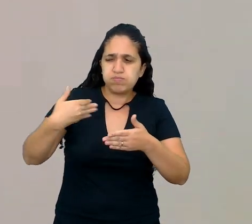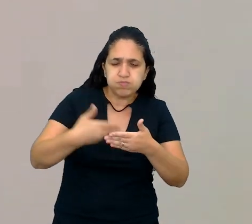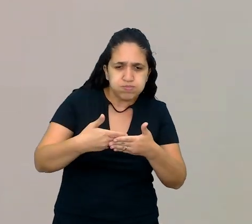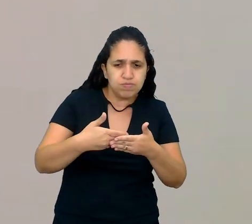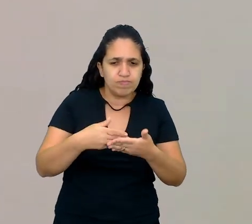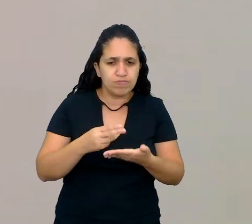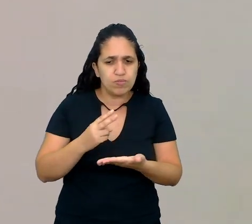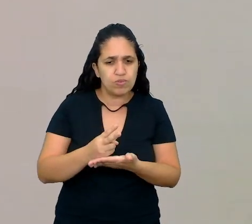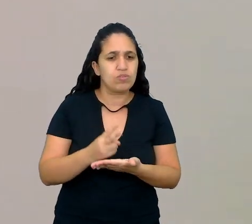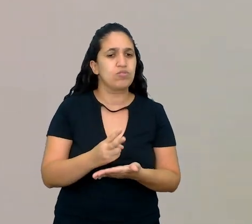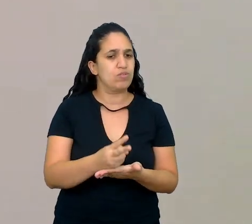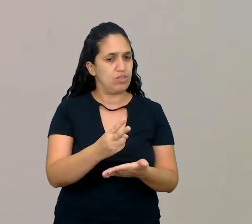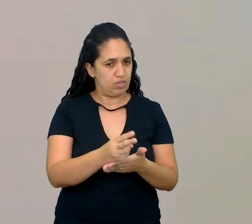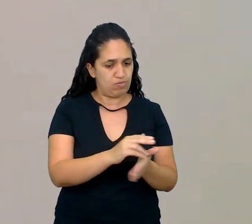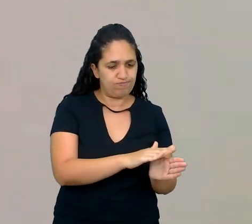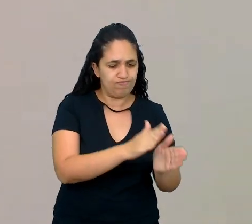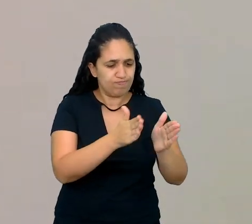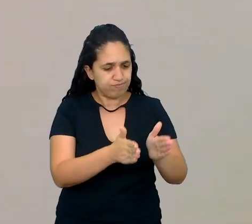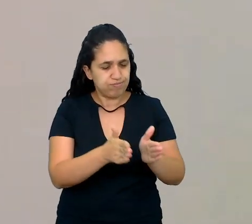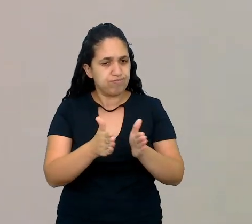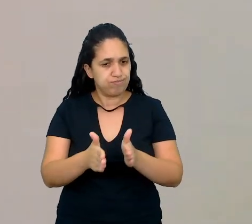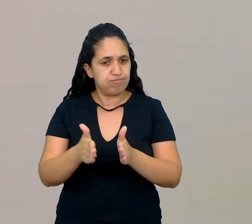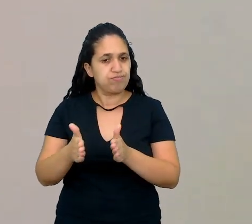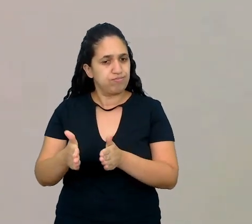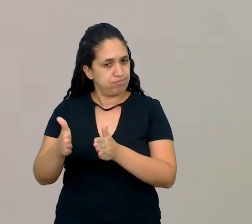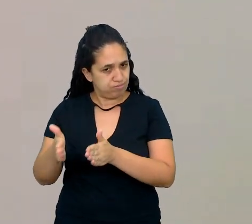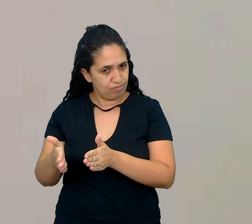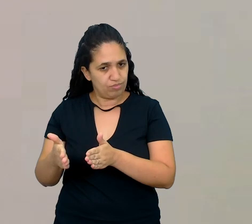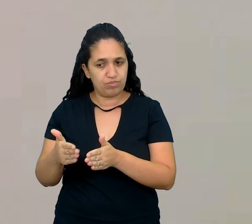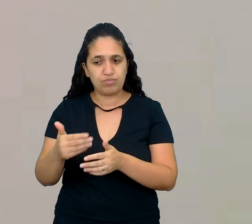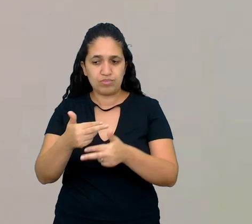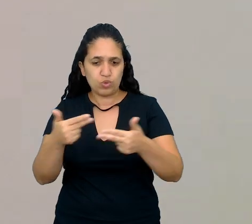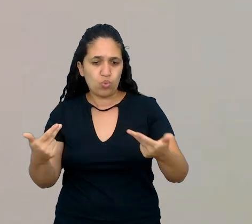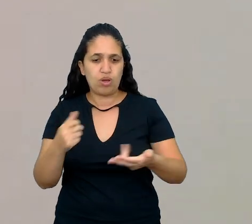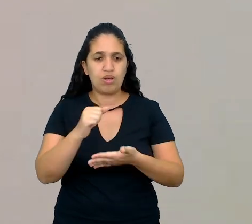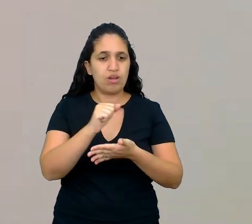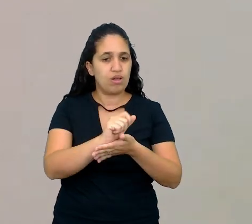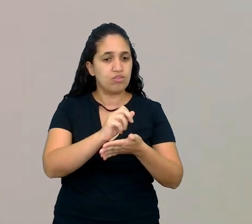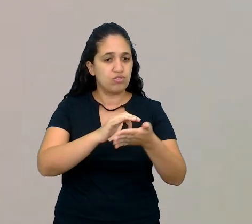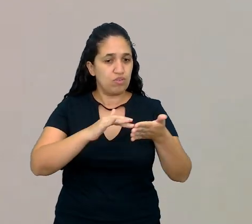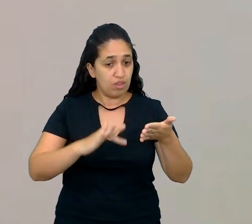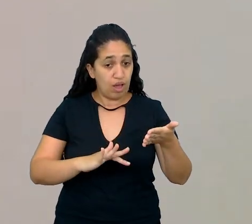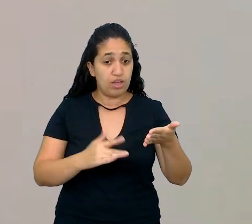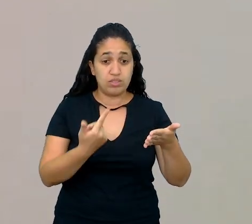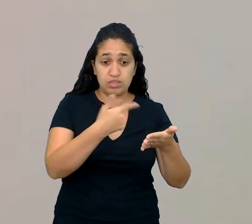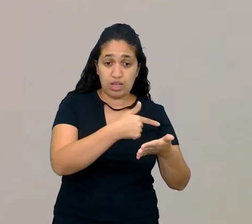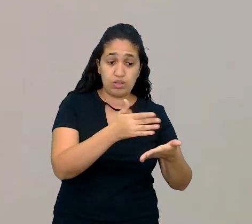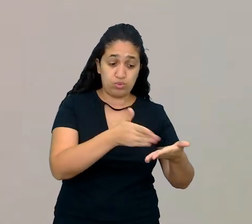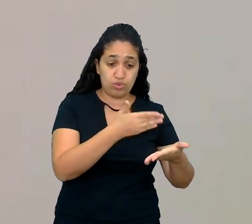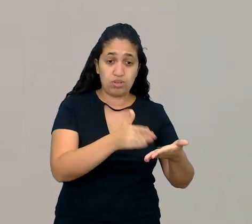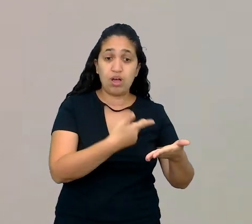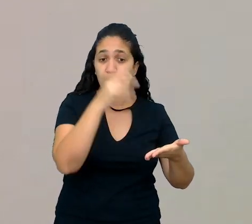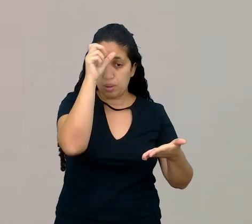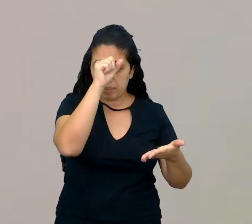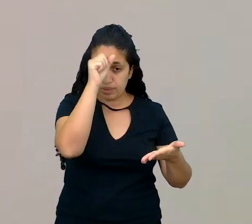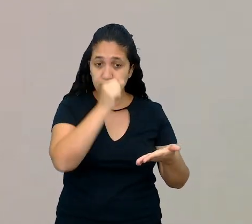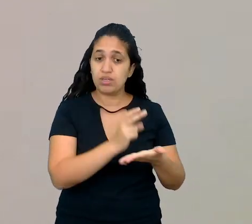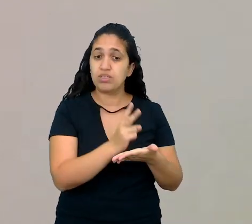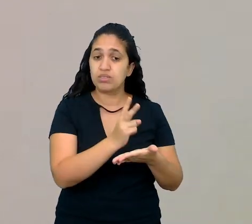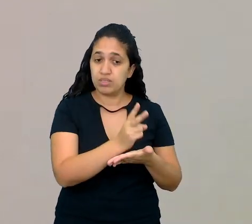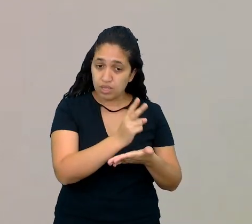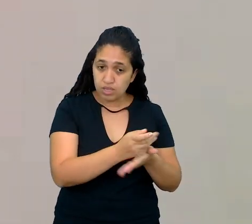da etapa, mas aqui a gente traz algumas atividades ali do Aprender Sempre para ser abordado e